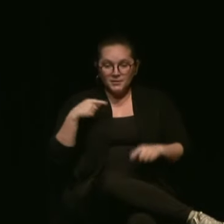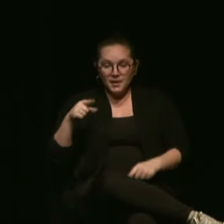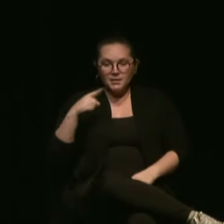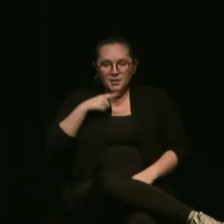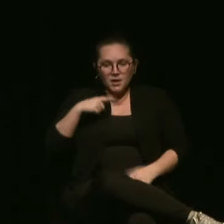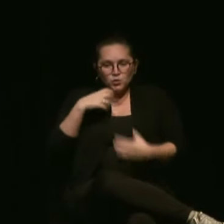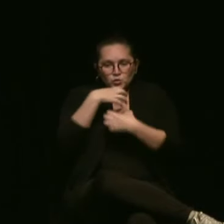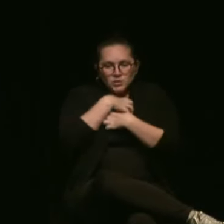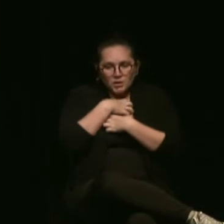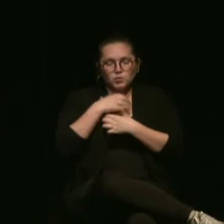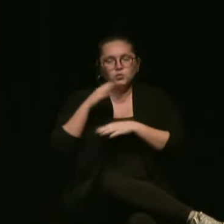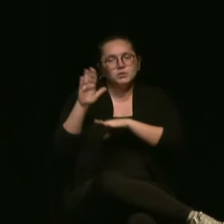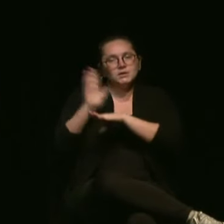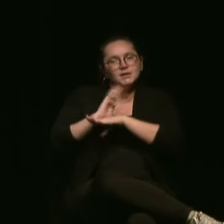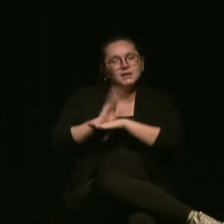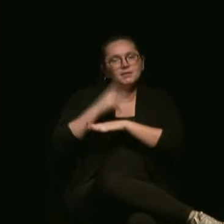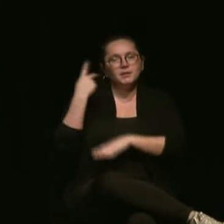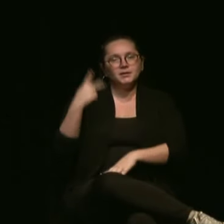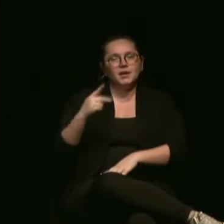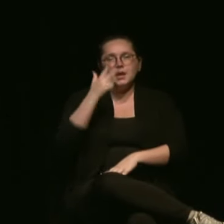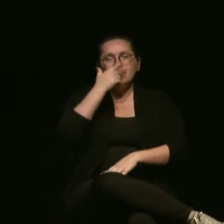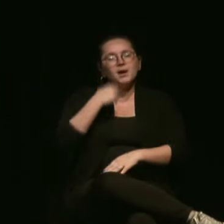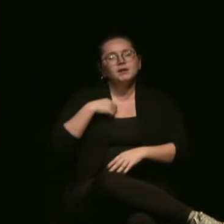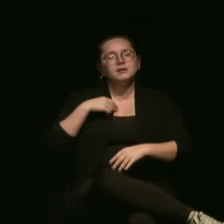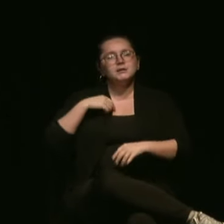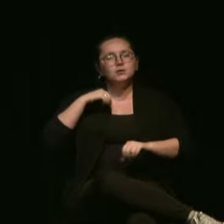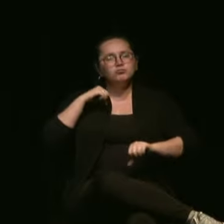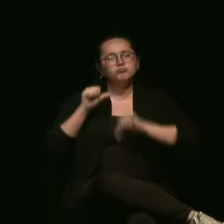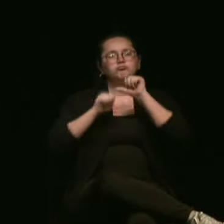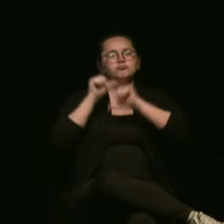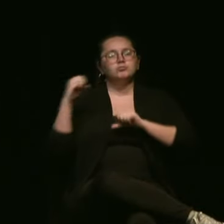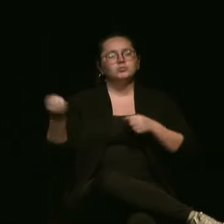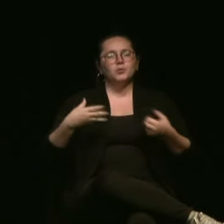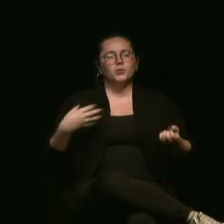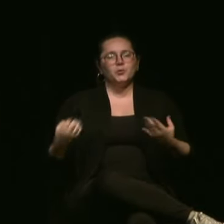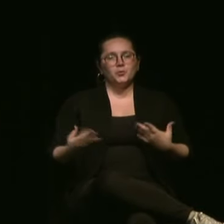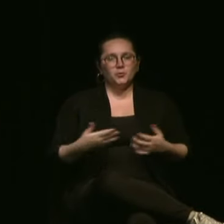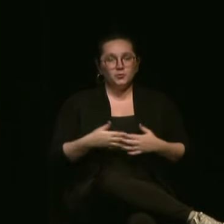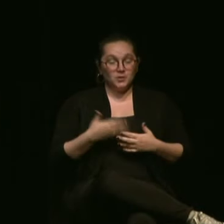inventada, e é sobre isso que eu vou falar hoje para vocês,